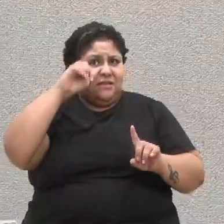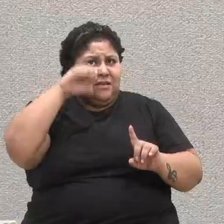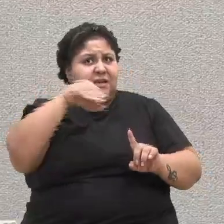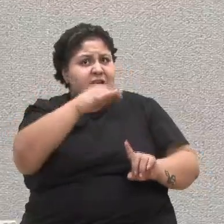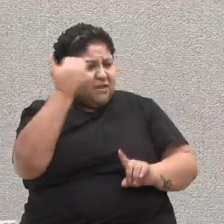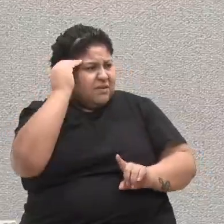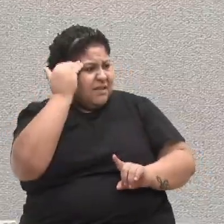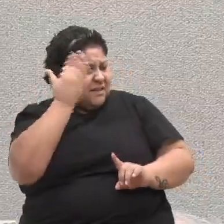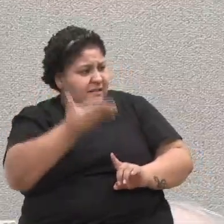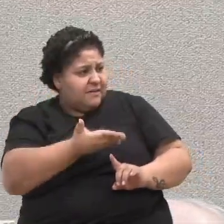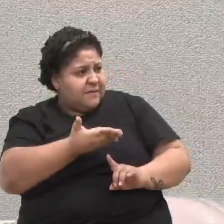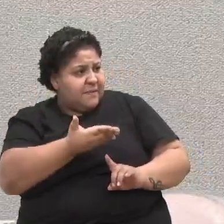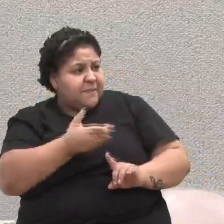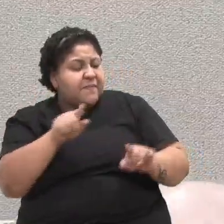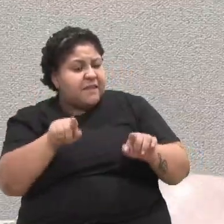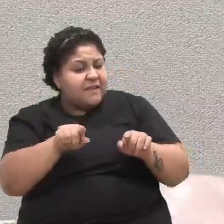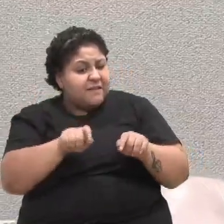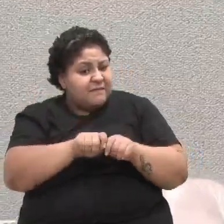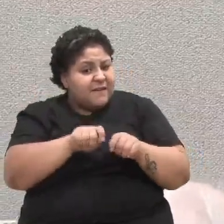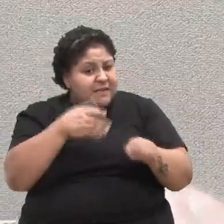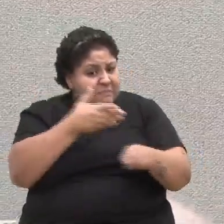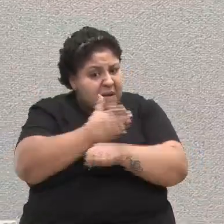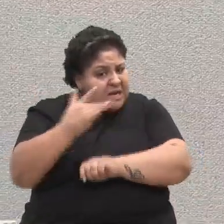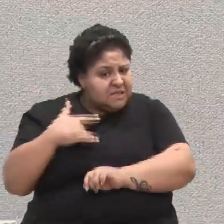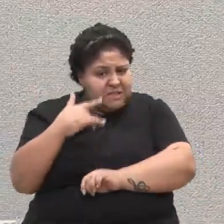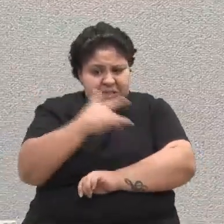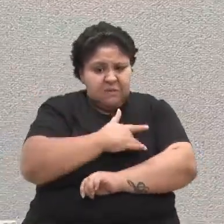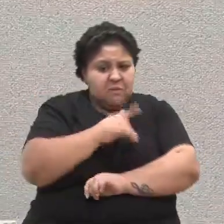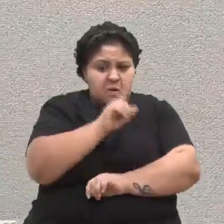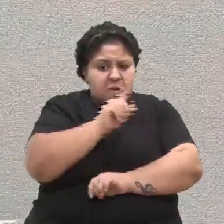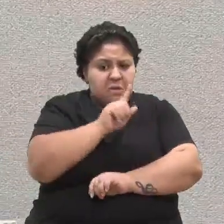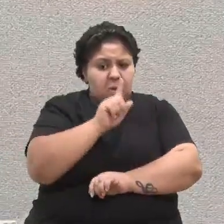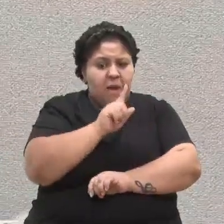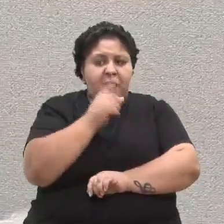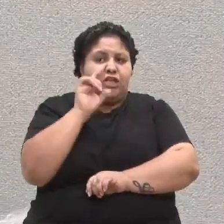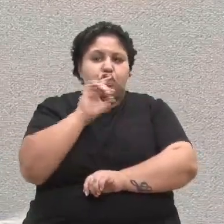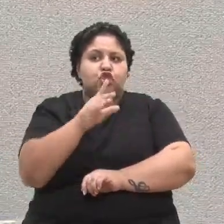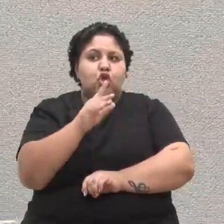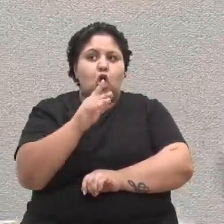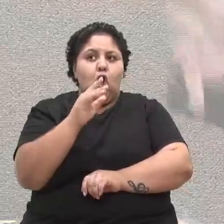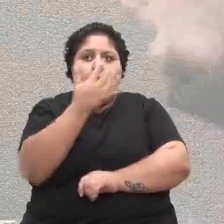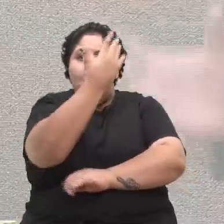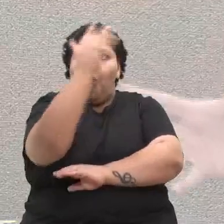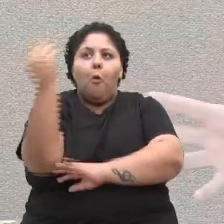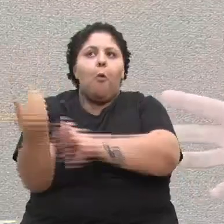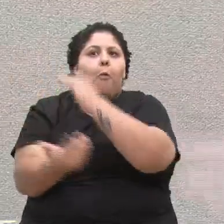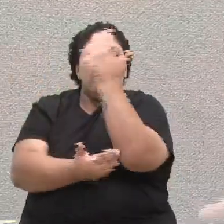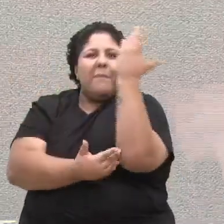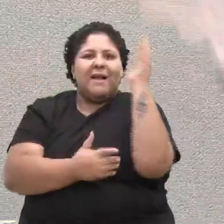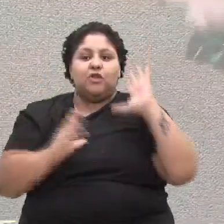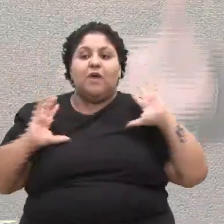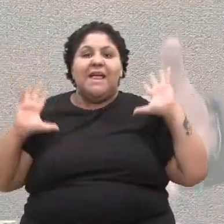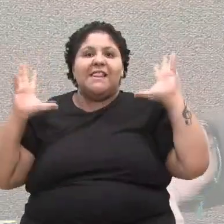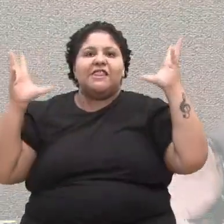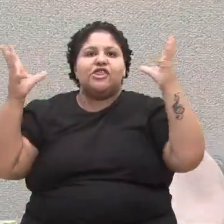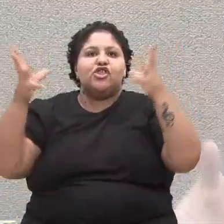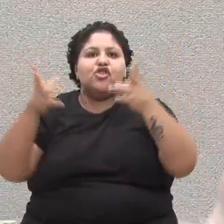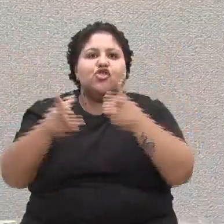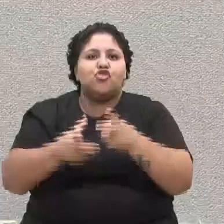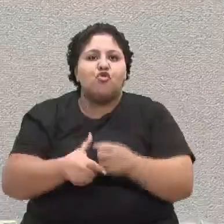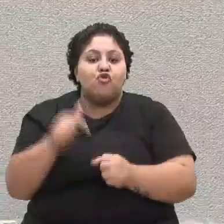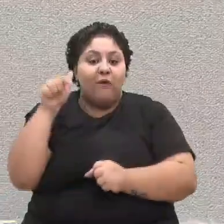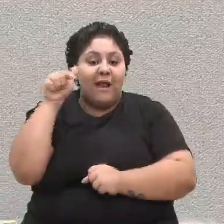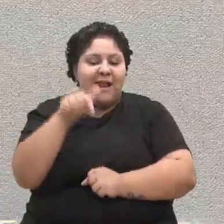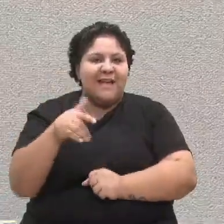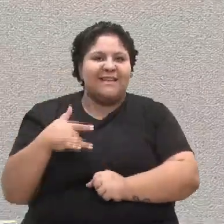são prioridade porque elas envolvem saúde, não é o mato, não é só é o todo, porque está ali a saúde.